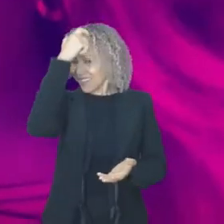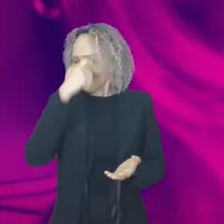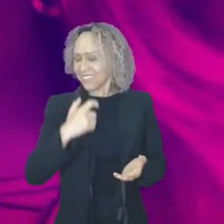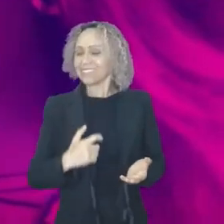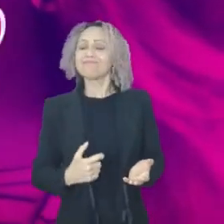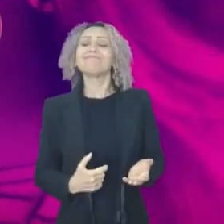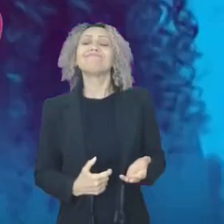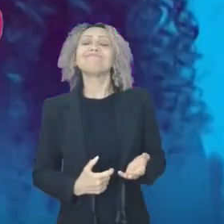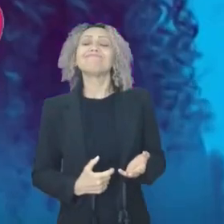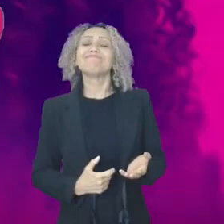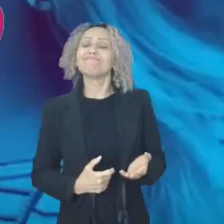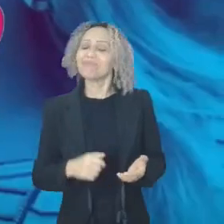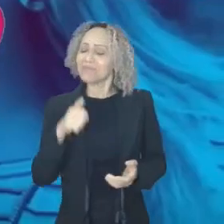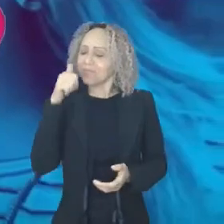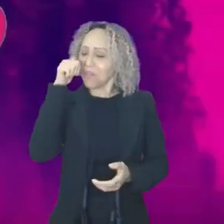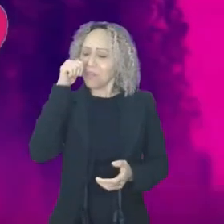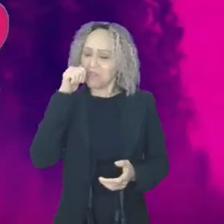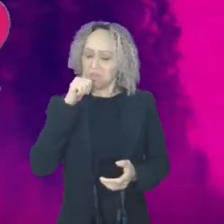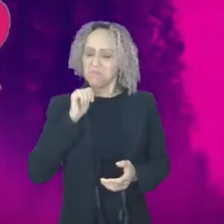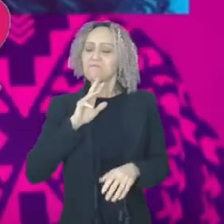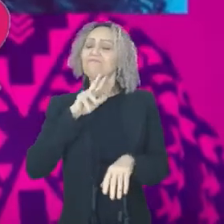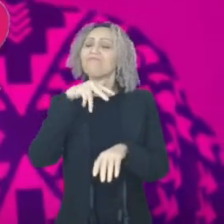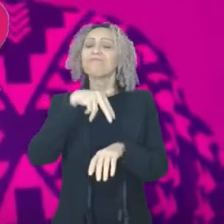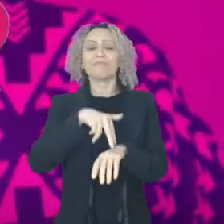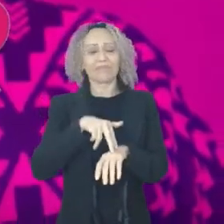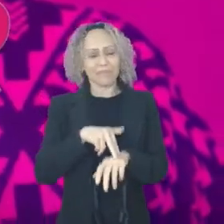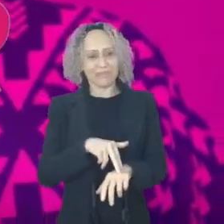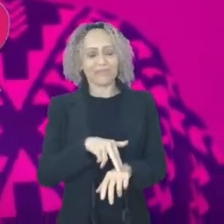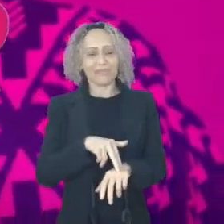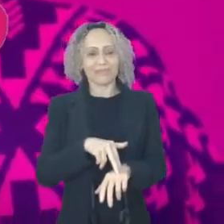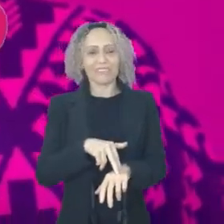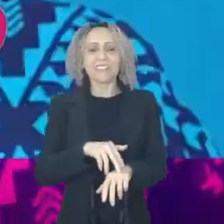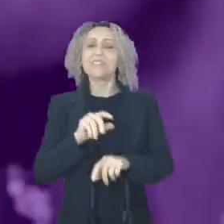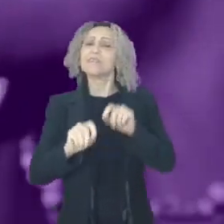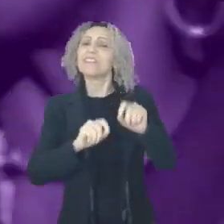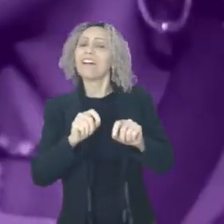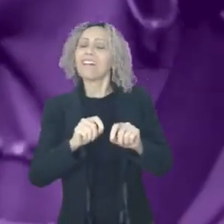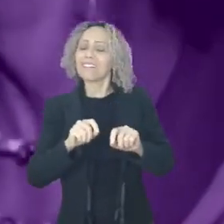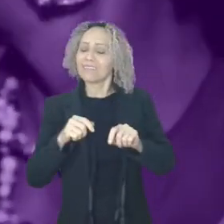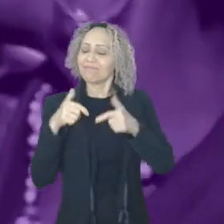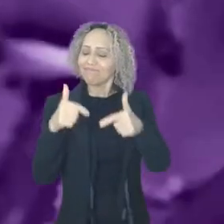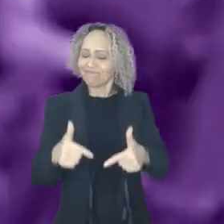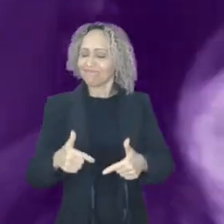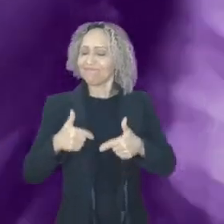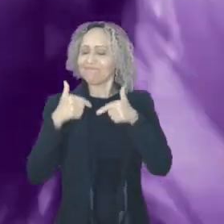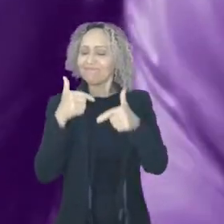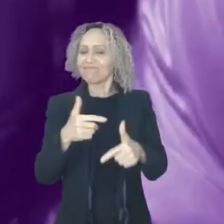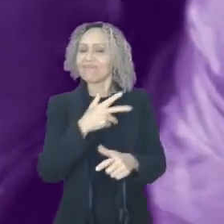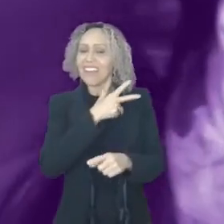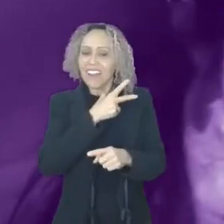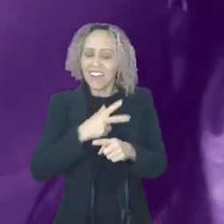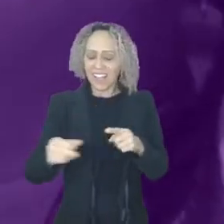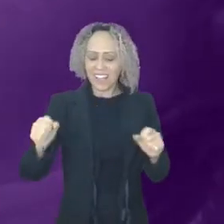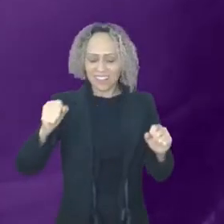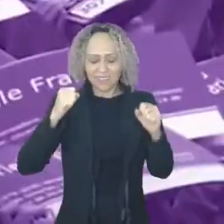Porque eu sou mulher pra fazer